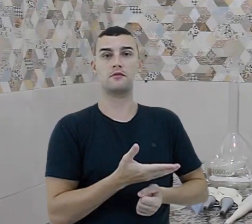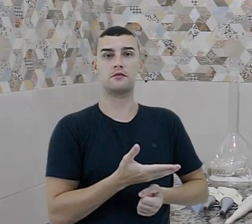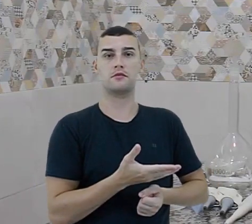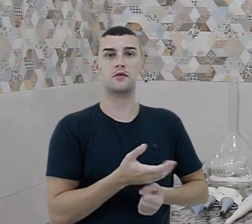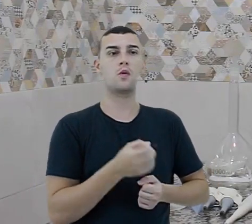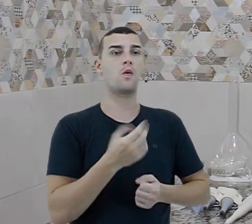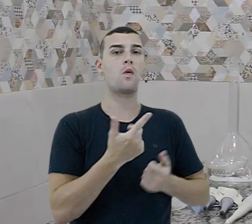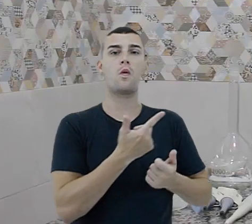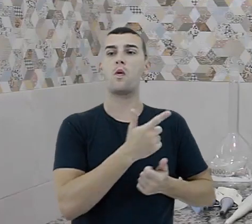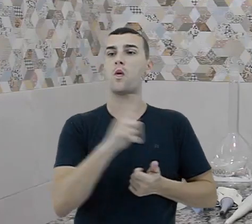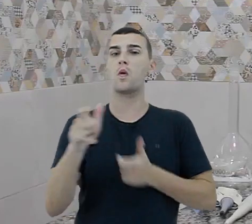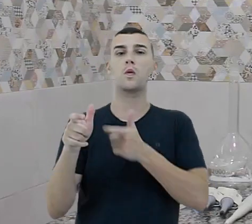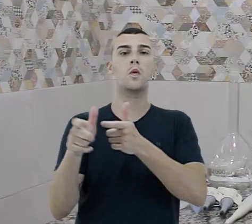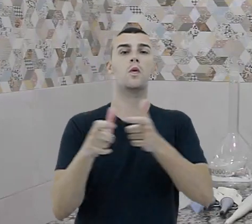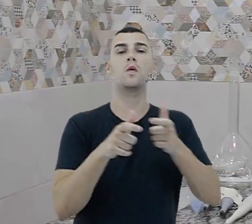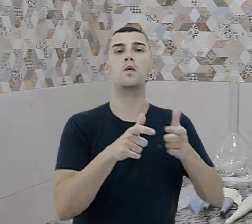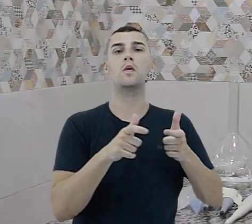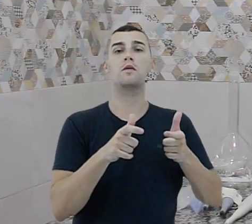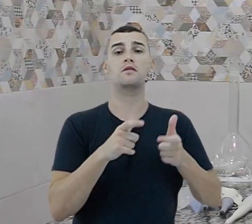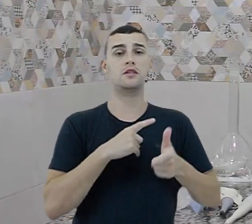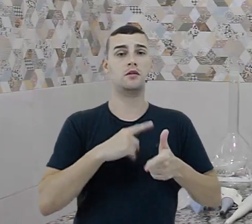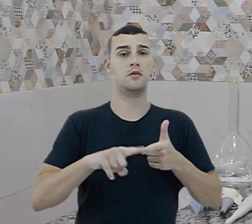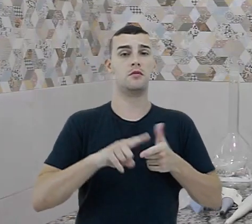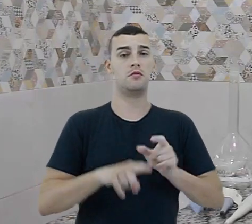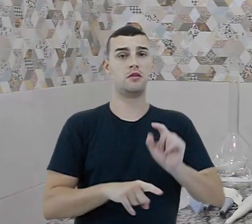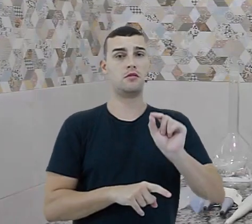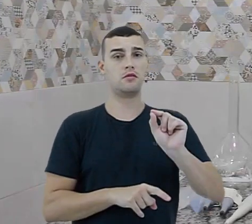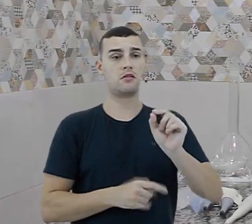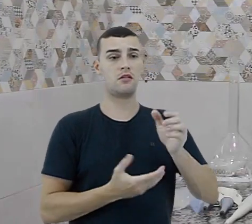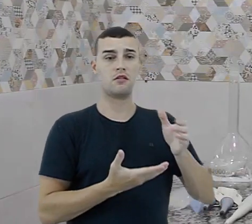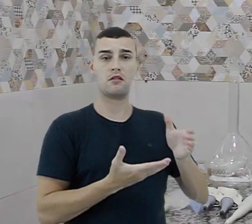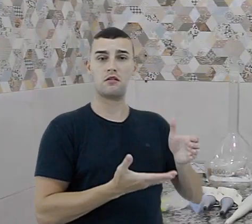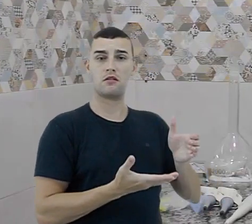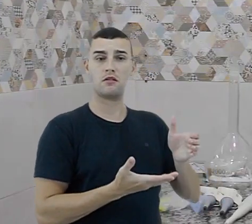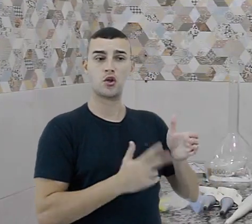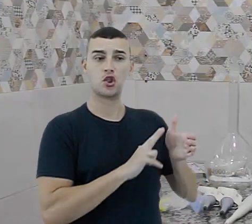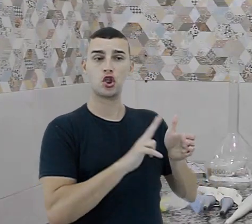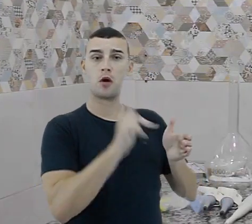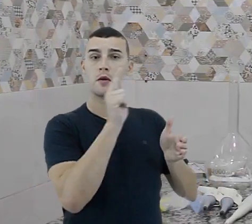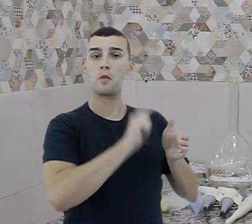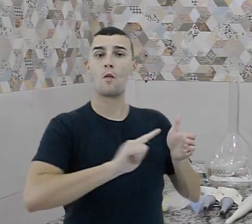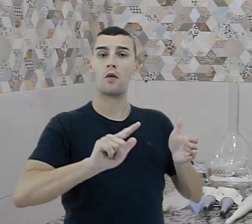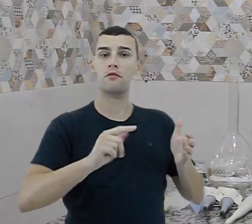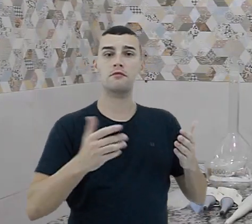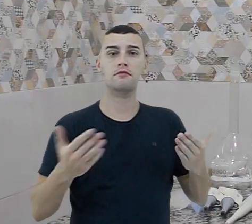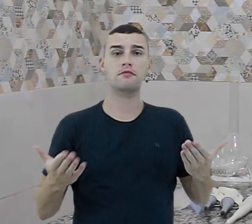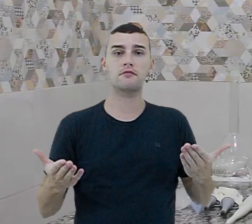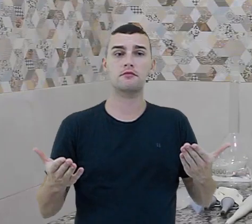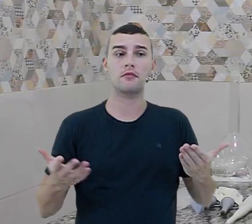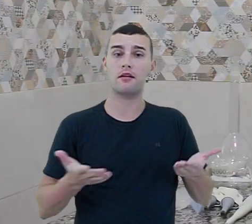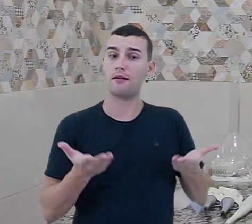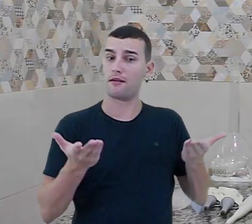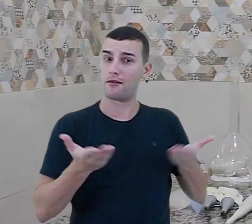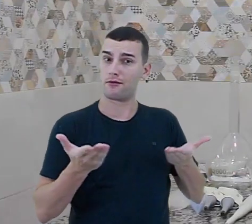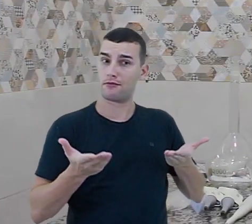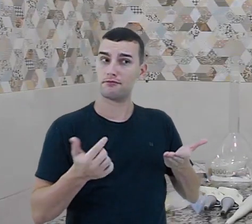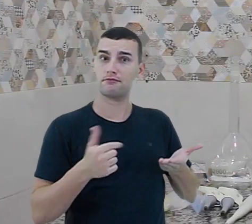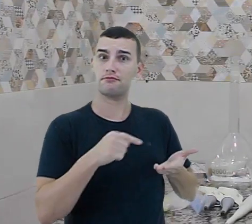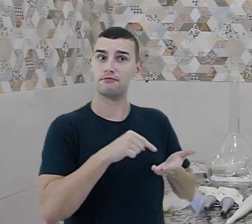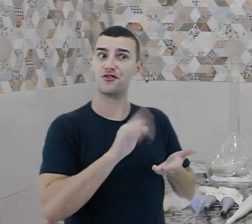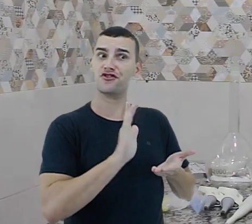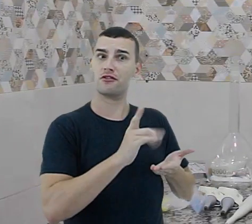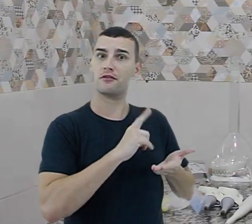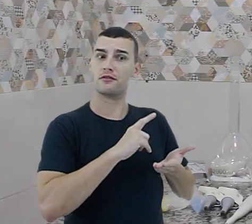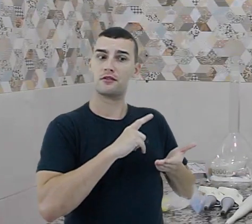ou em qualquer local, eu vou ter um problema, porque ele não está identificado. Bom, agora que eu